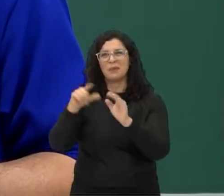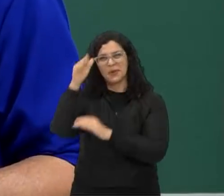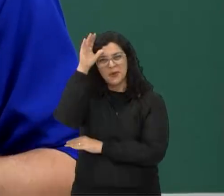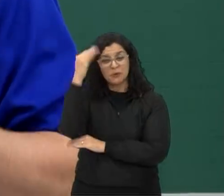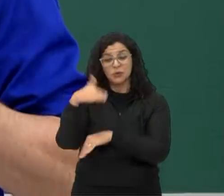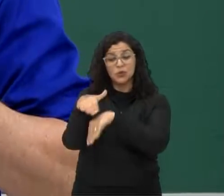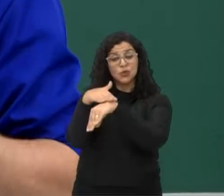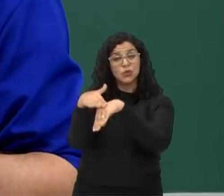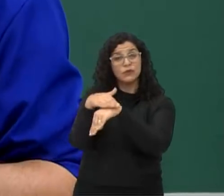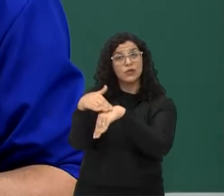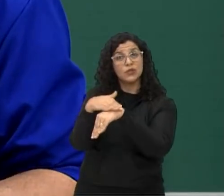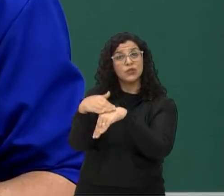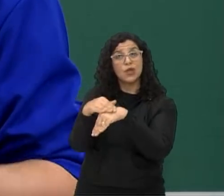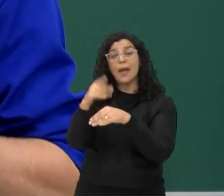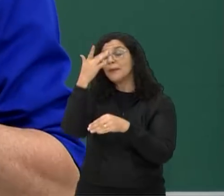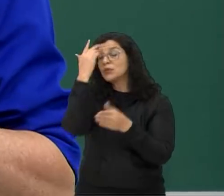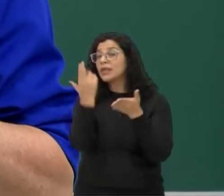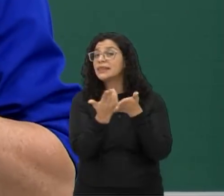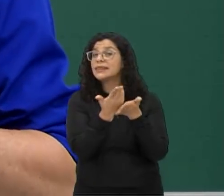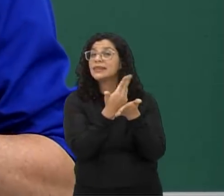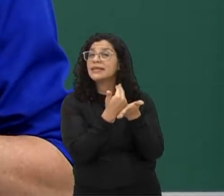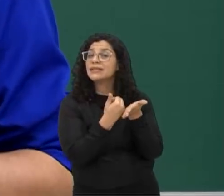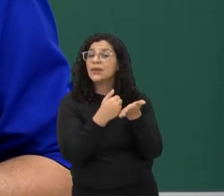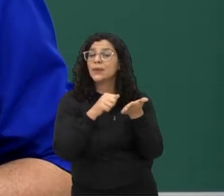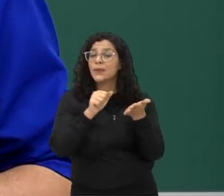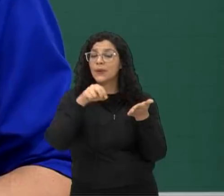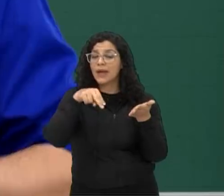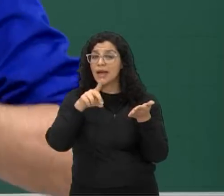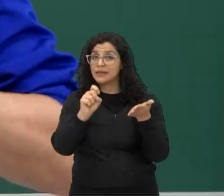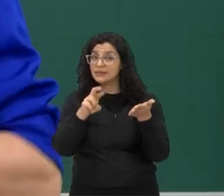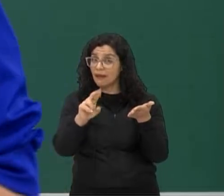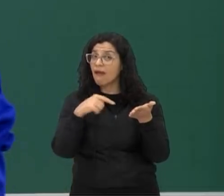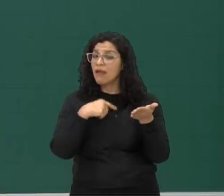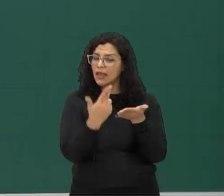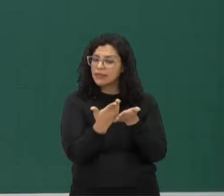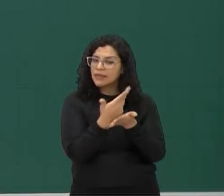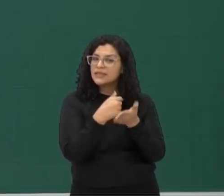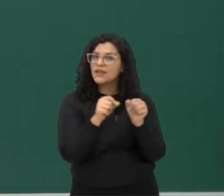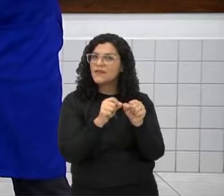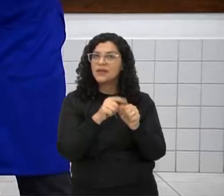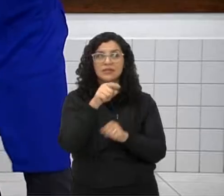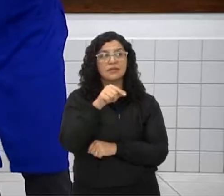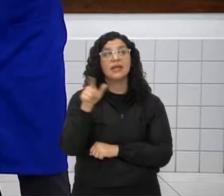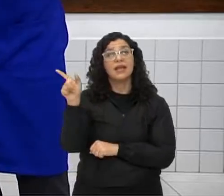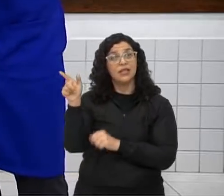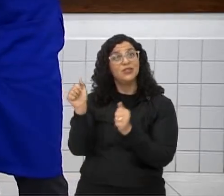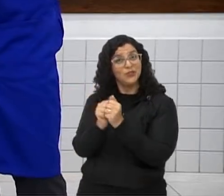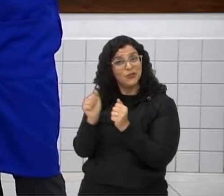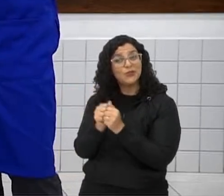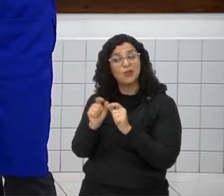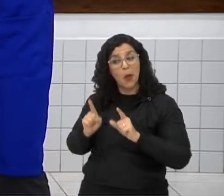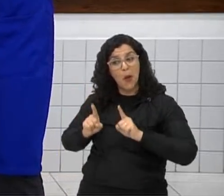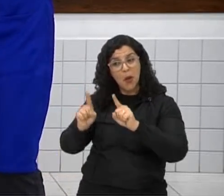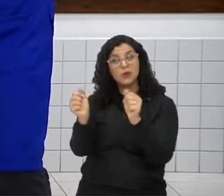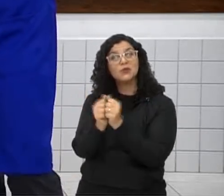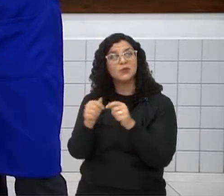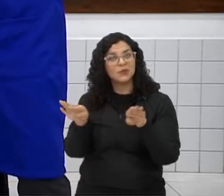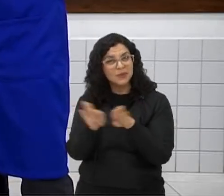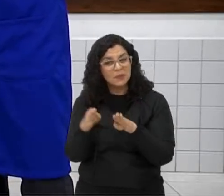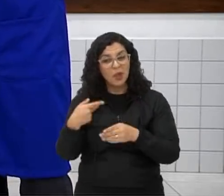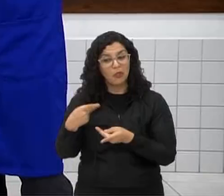conversou com o quadrinista André Kalimann. Vocês não sabem, mas o professor Gilson estava lá conosco, né,